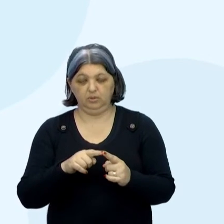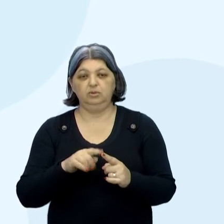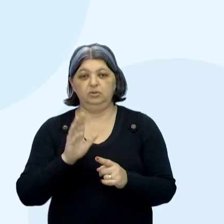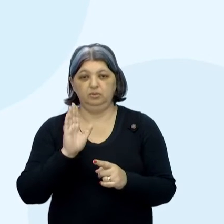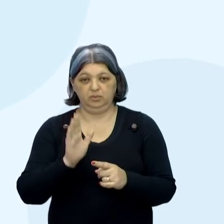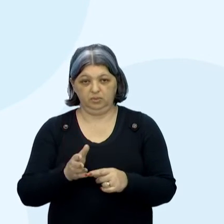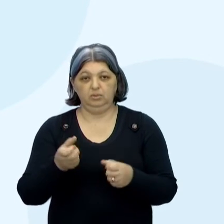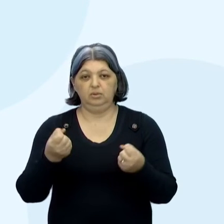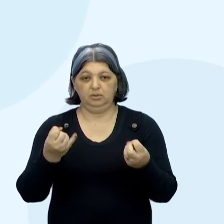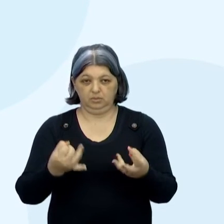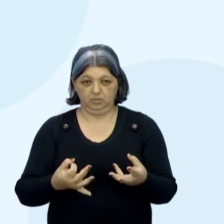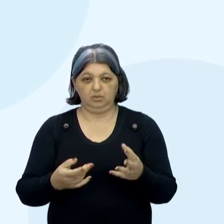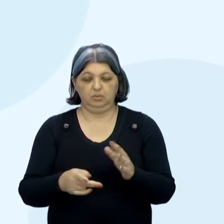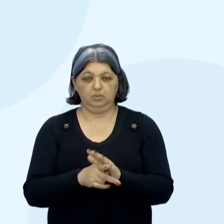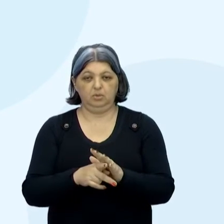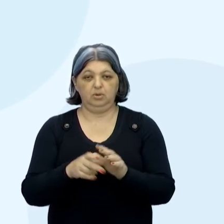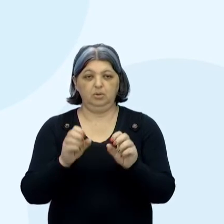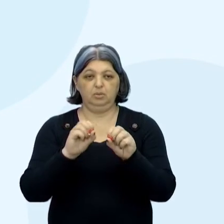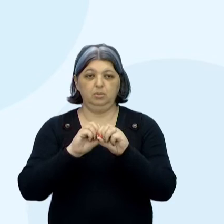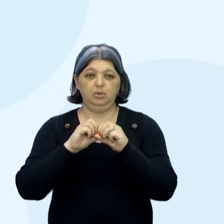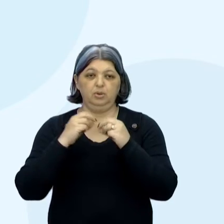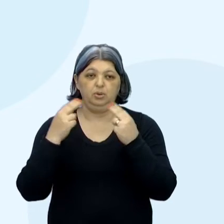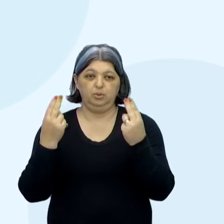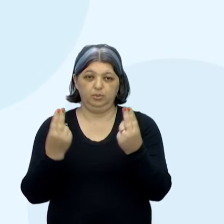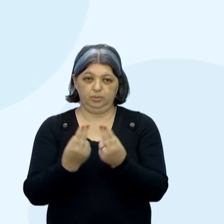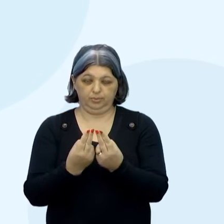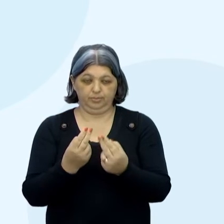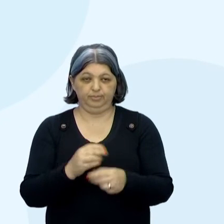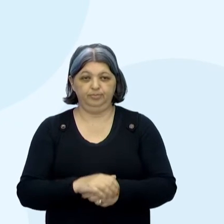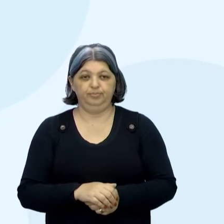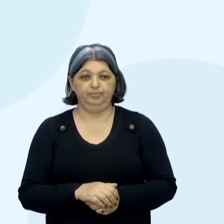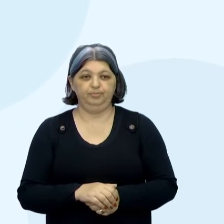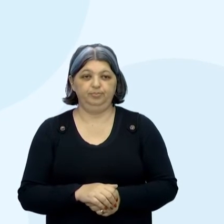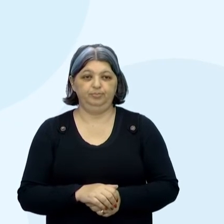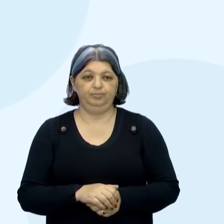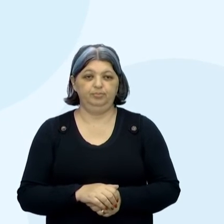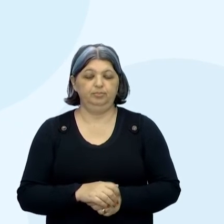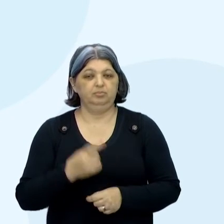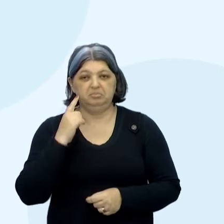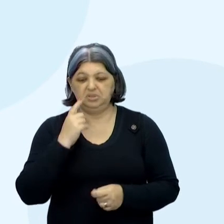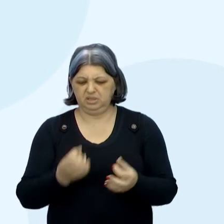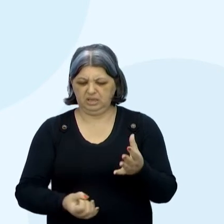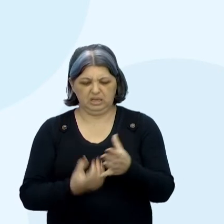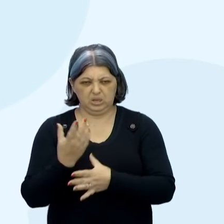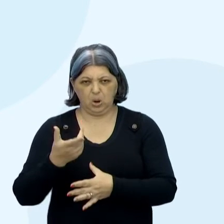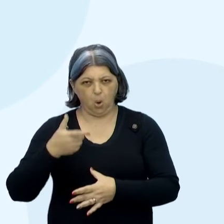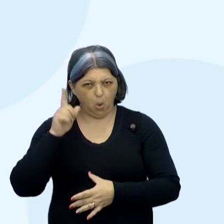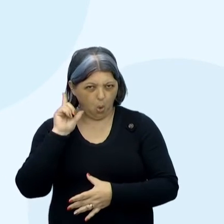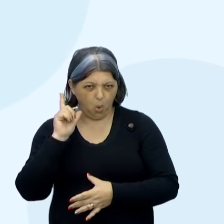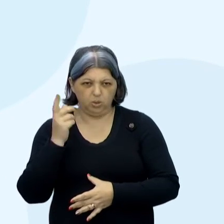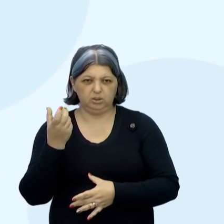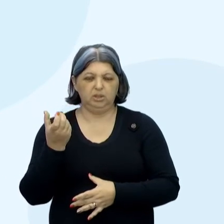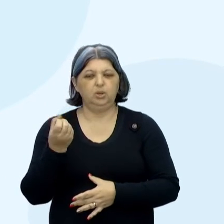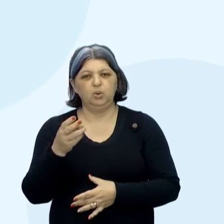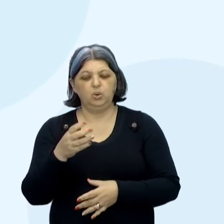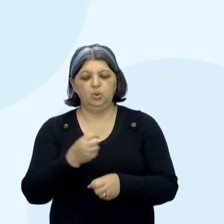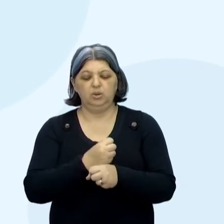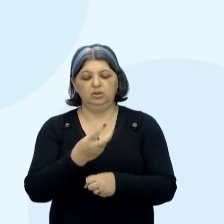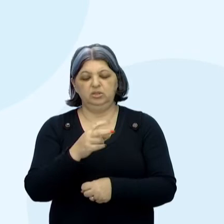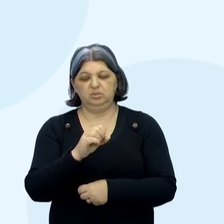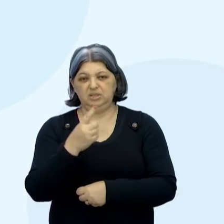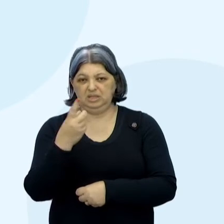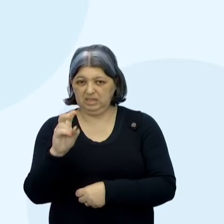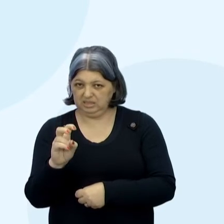sustentável pela ONU, né? Essa ideia da ONU não nasceu ontem, não nasceu em 2015.